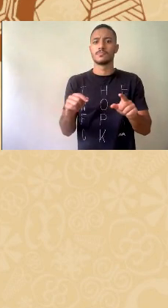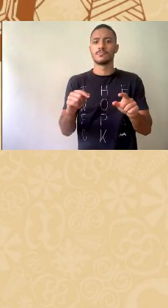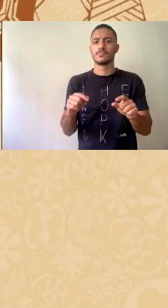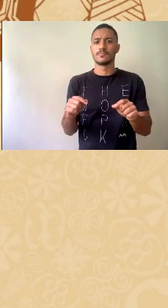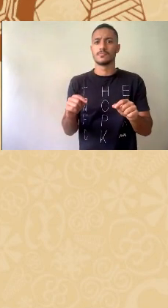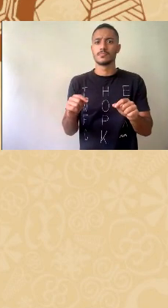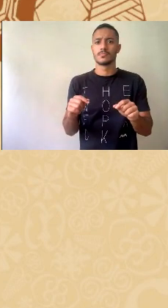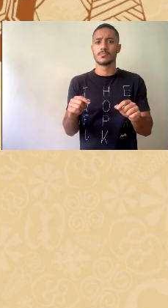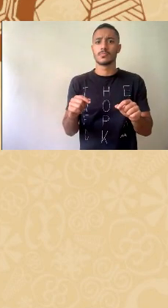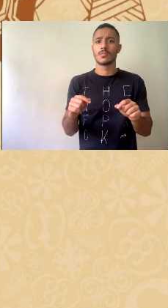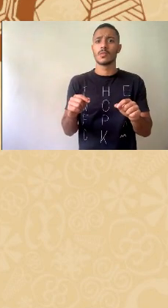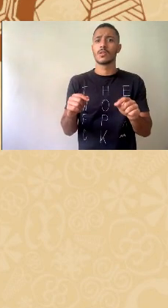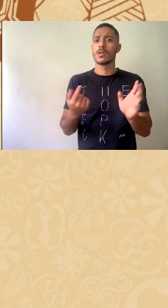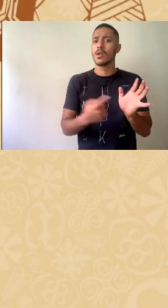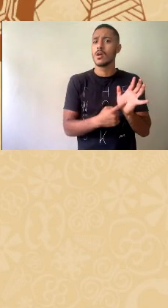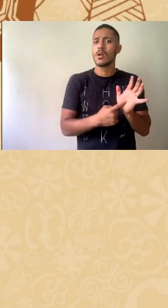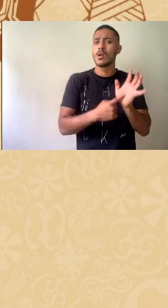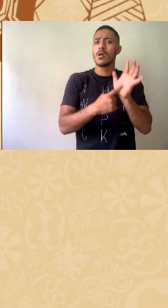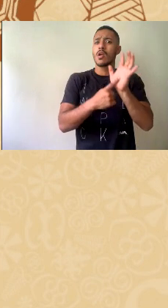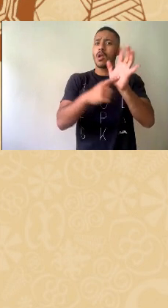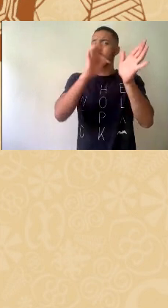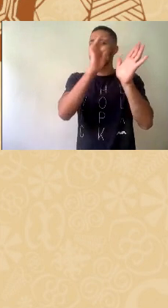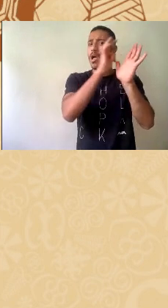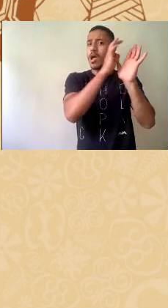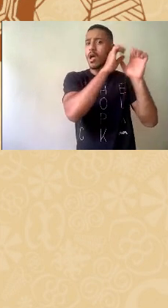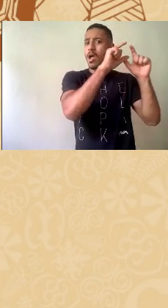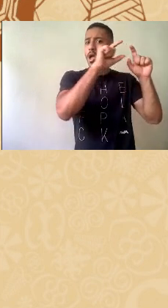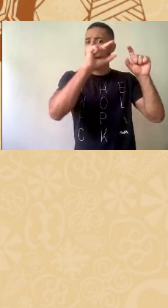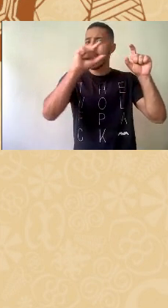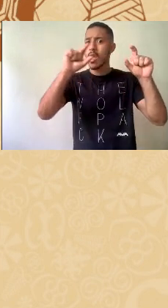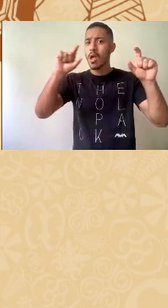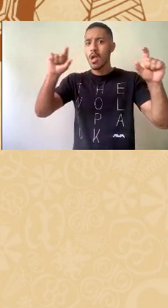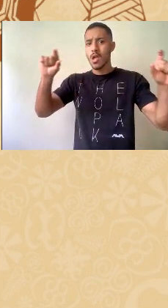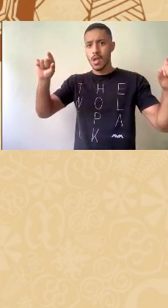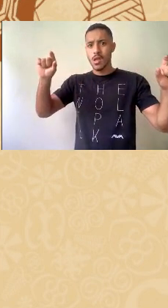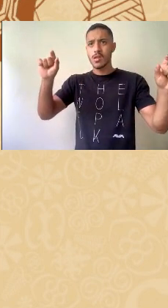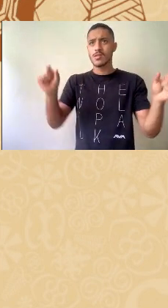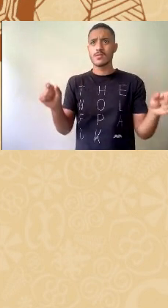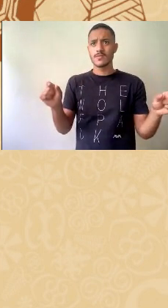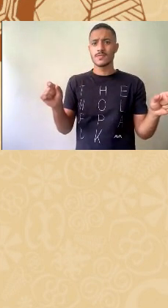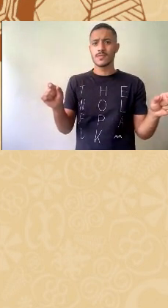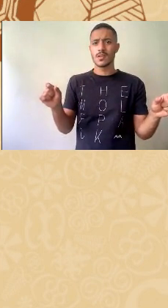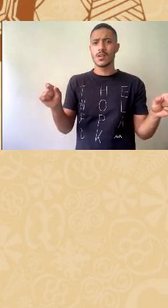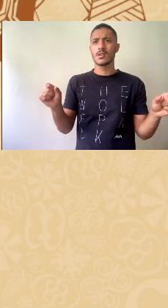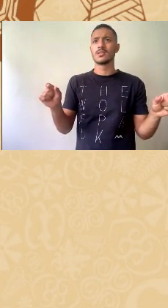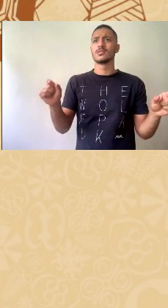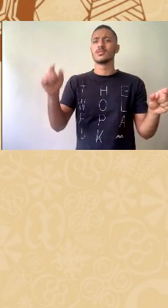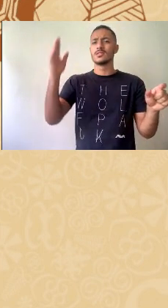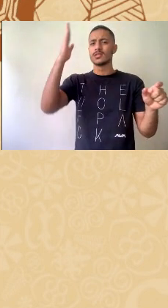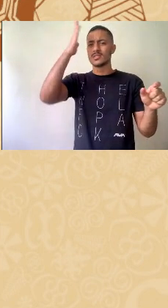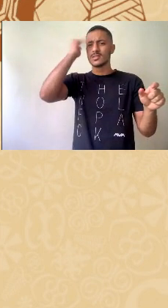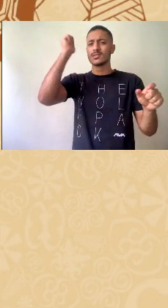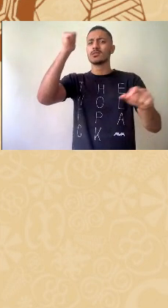E essa é a célebre frase que nós tomamos para si, né? Os brancos tomaram para si.